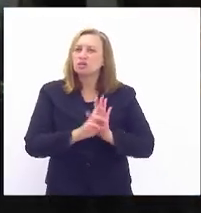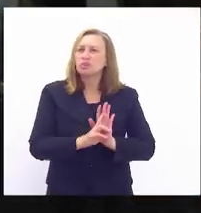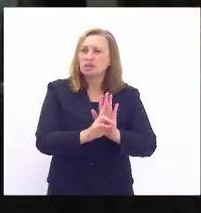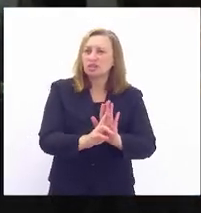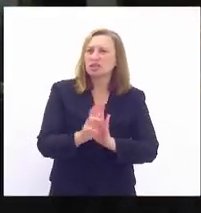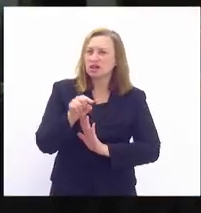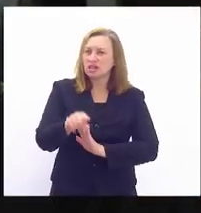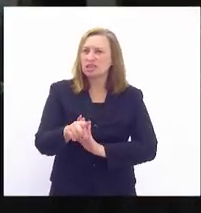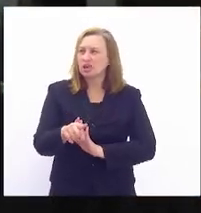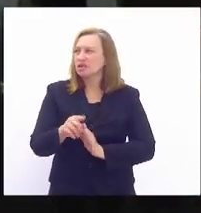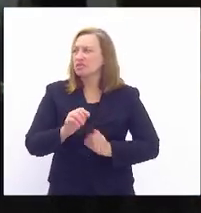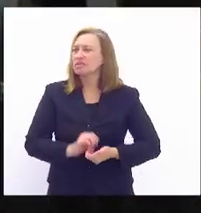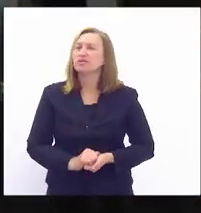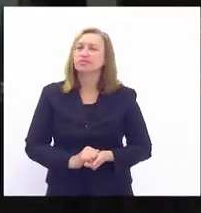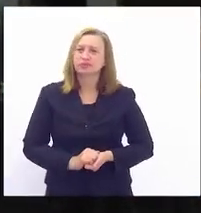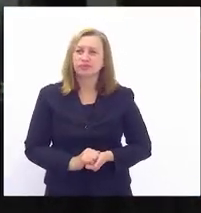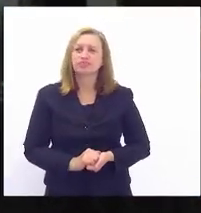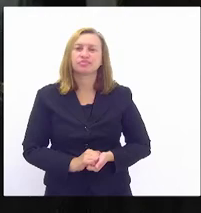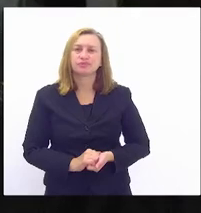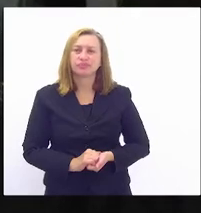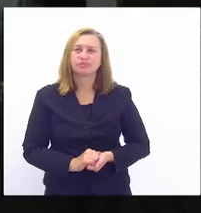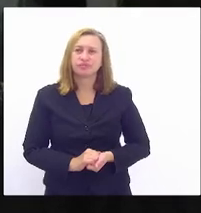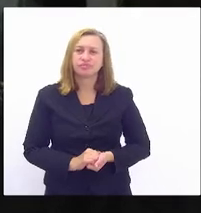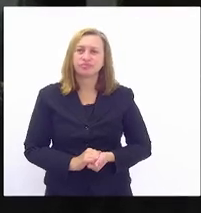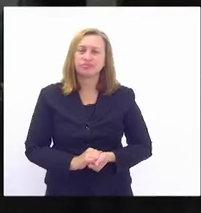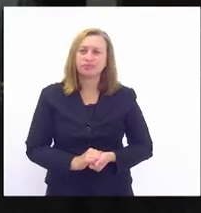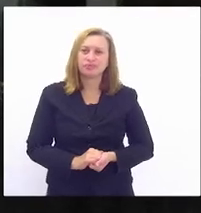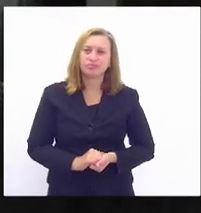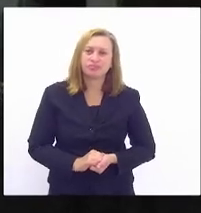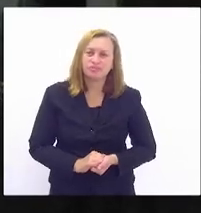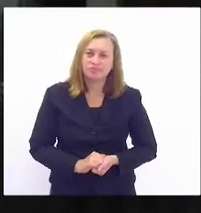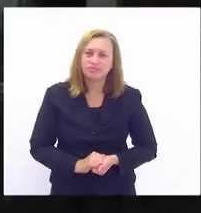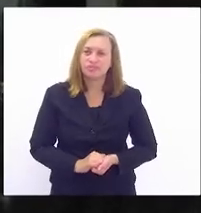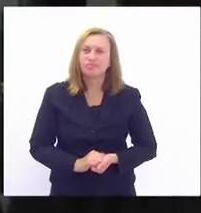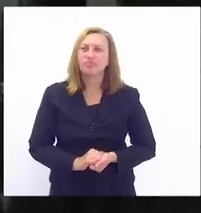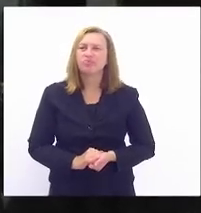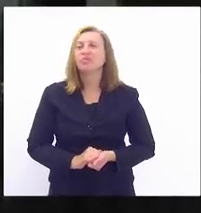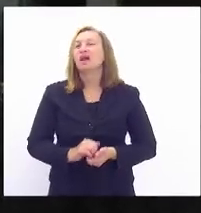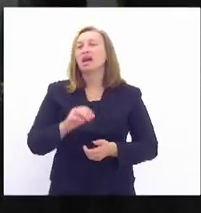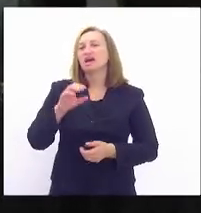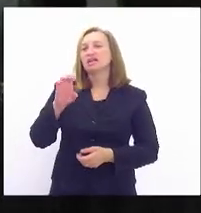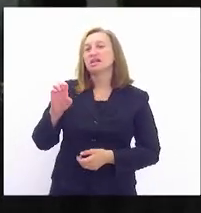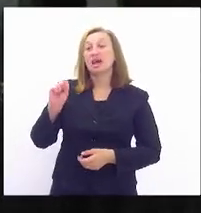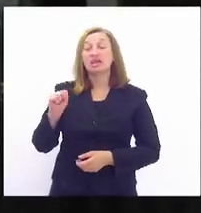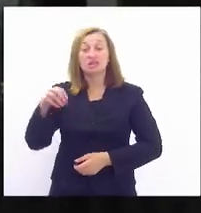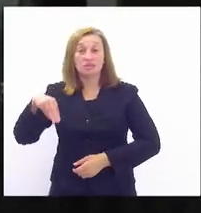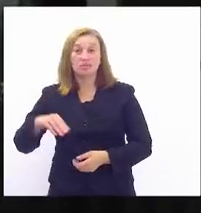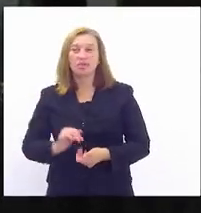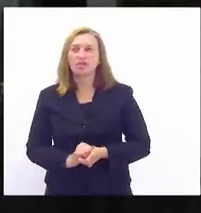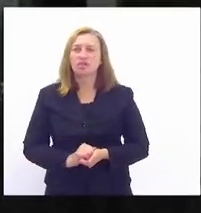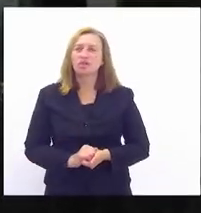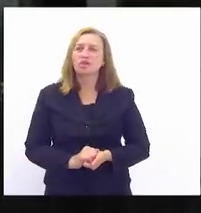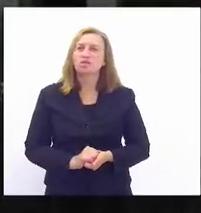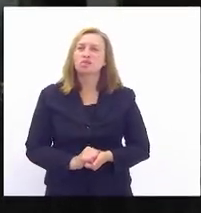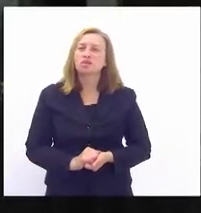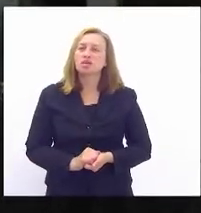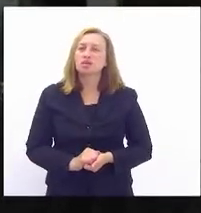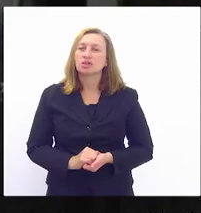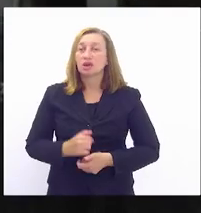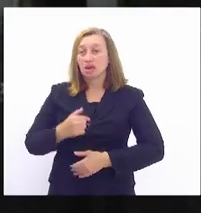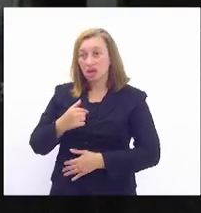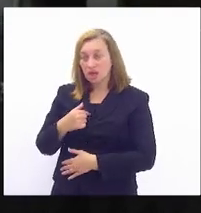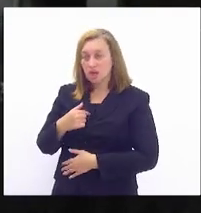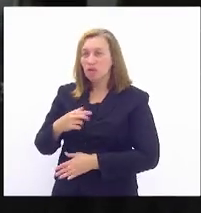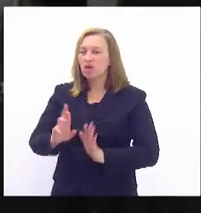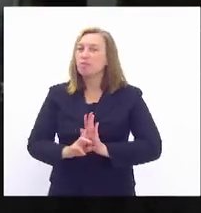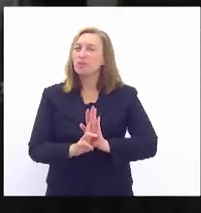Raoni, a senhora Deise, o seu Aldo representando ali a CSN. Eu, como hoje,